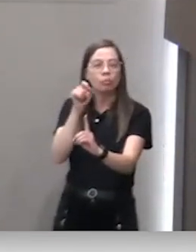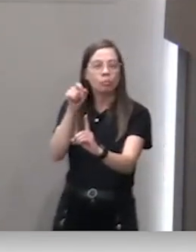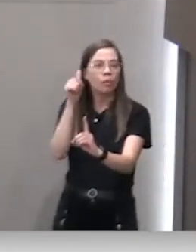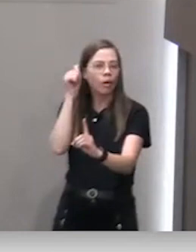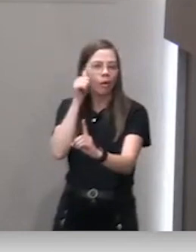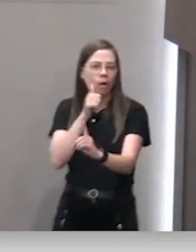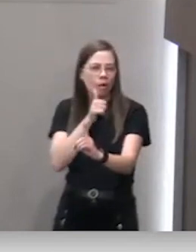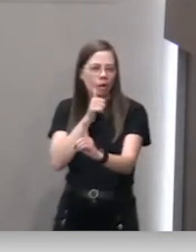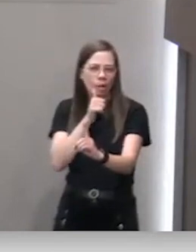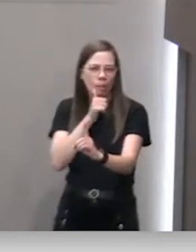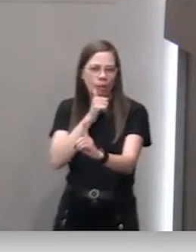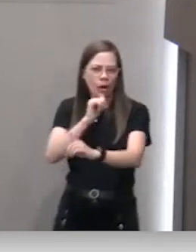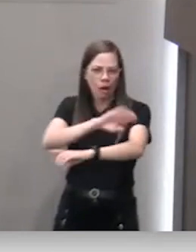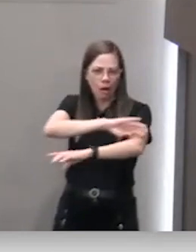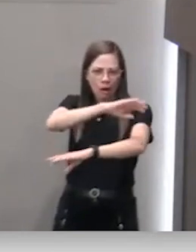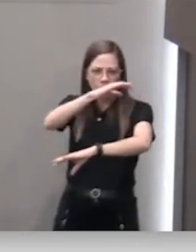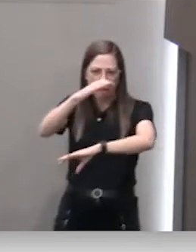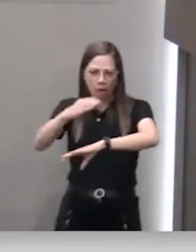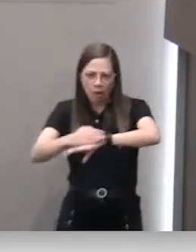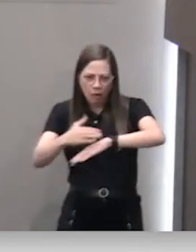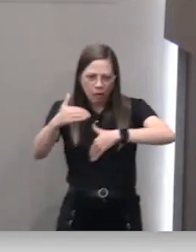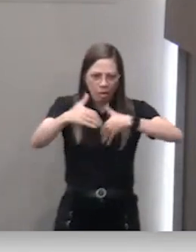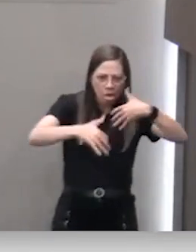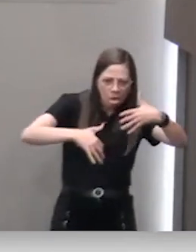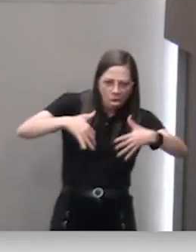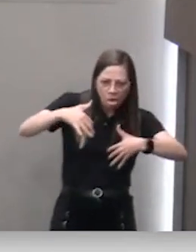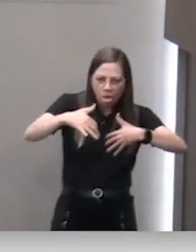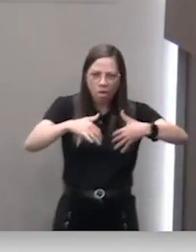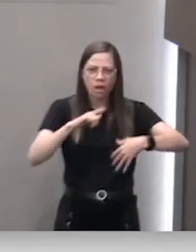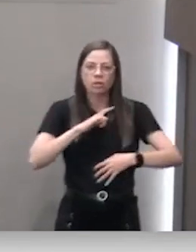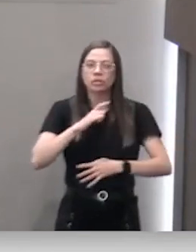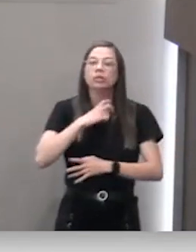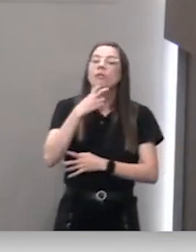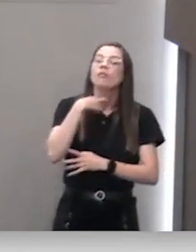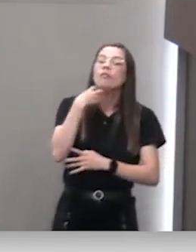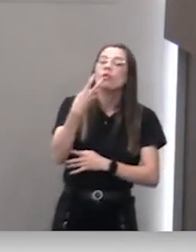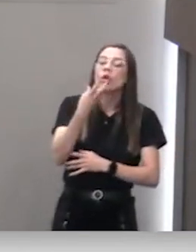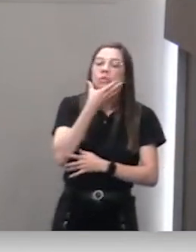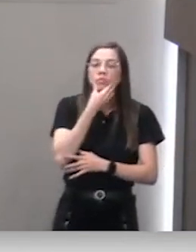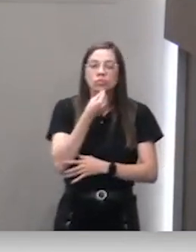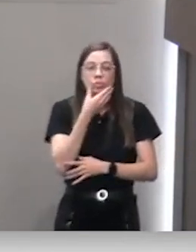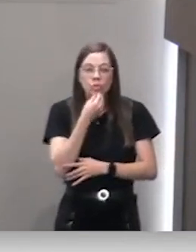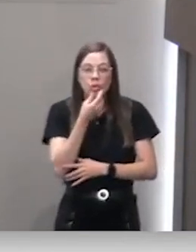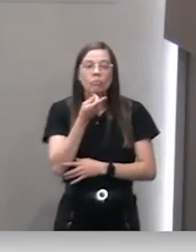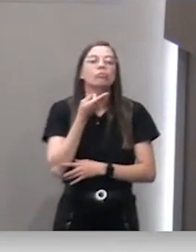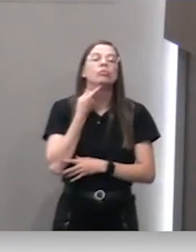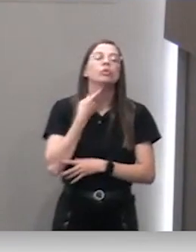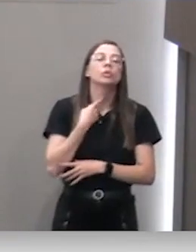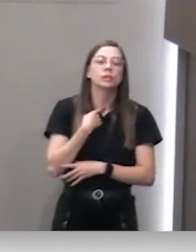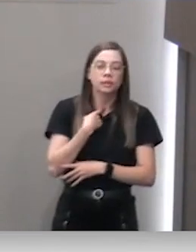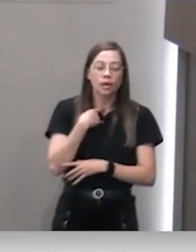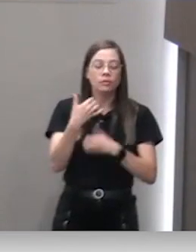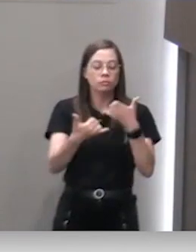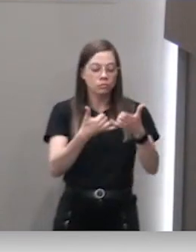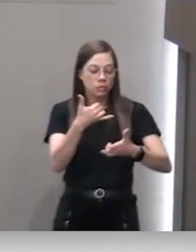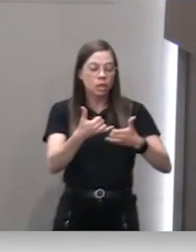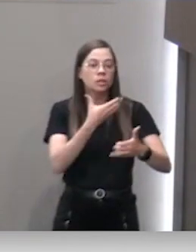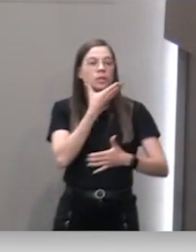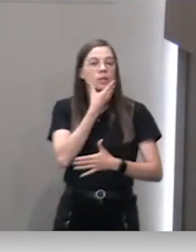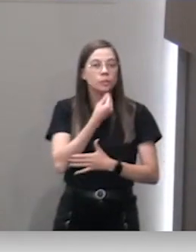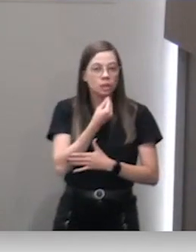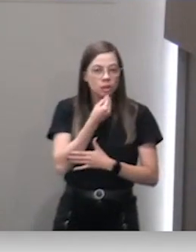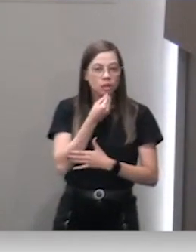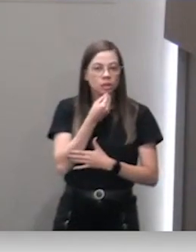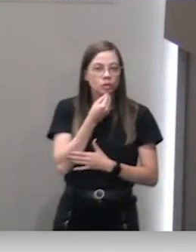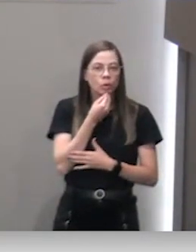mulher das cavernas. Tinha voz masculina. Gostava de brincadeiras de meninos.